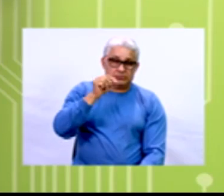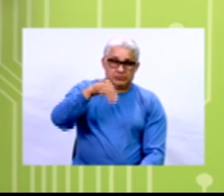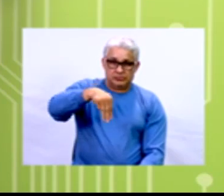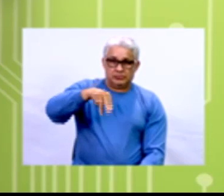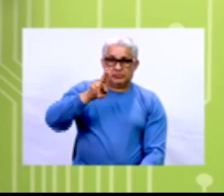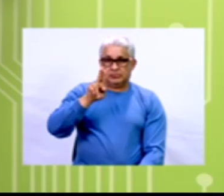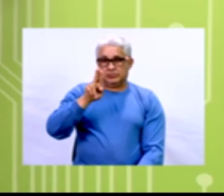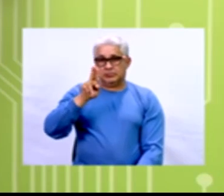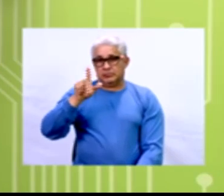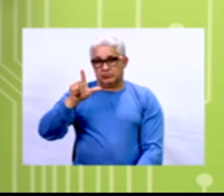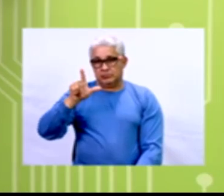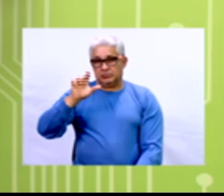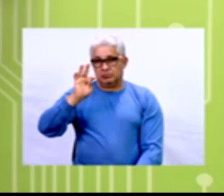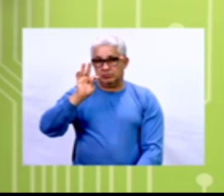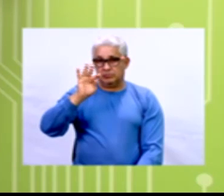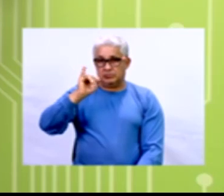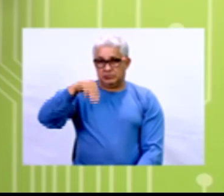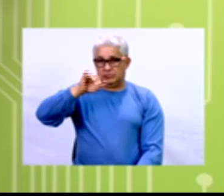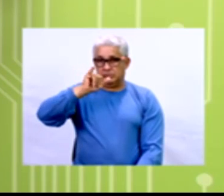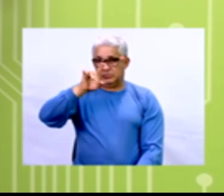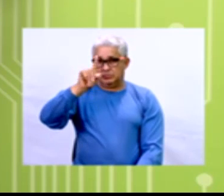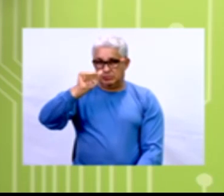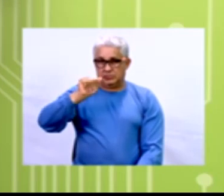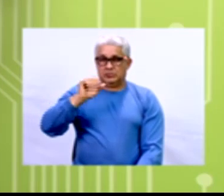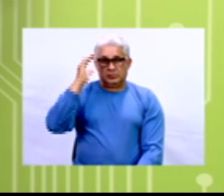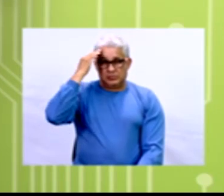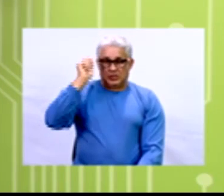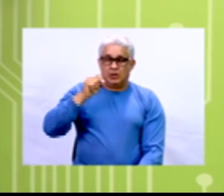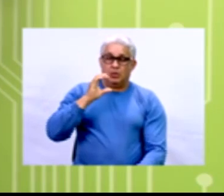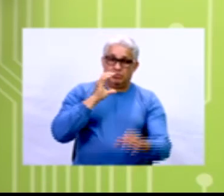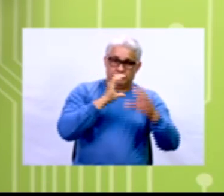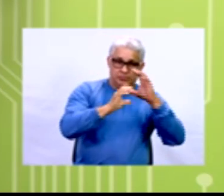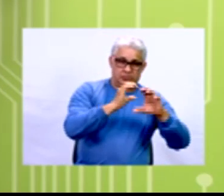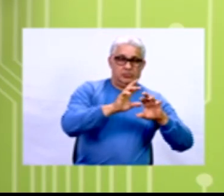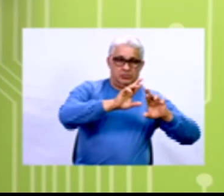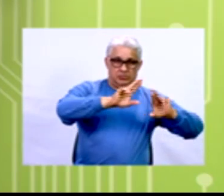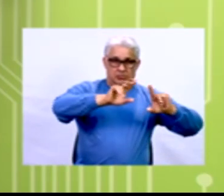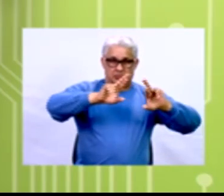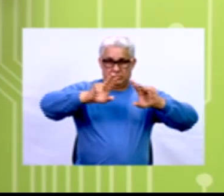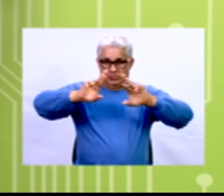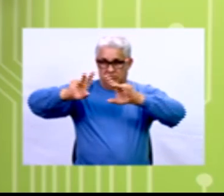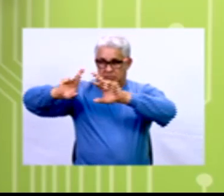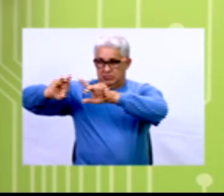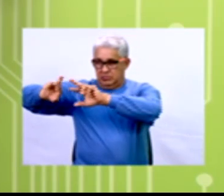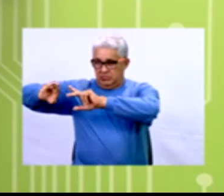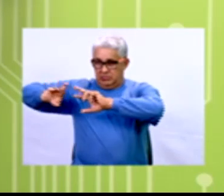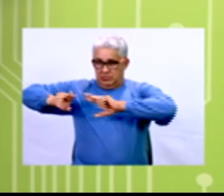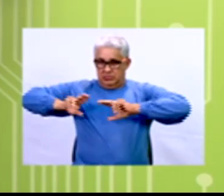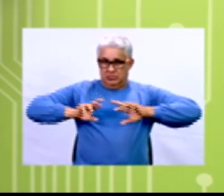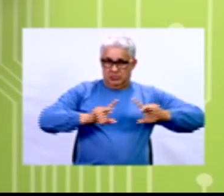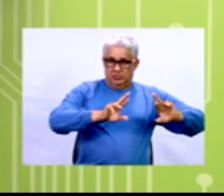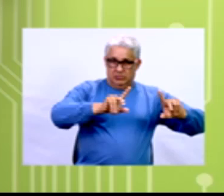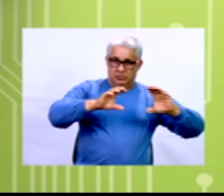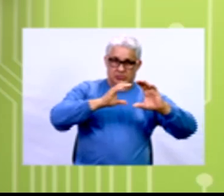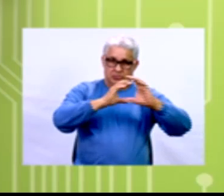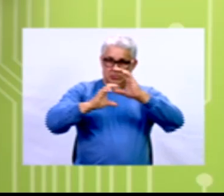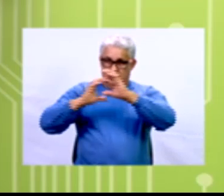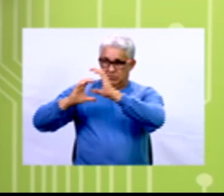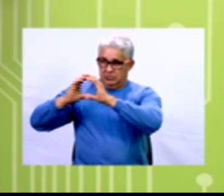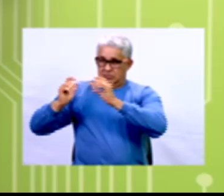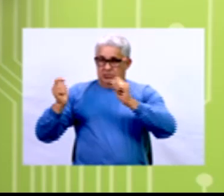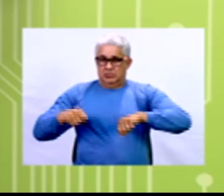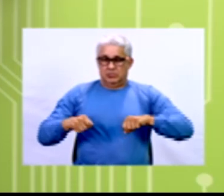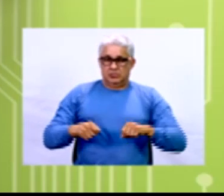né? Vocês já entenderam o que é, então é a comunicação através de vários recursos de mídia, várias mídias diferentes. O professor